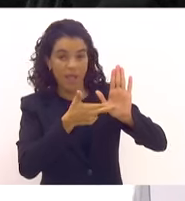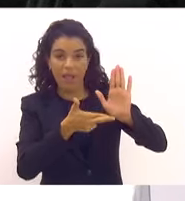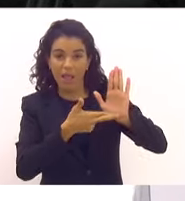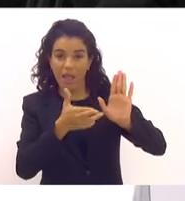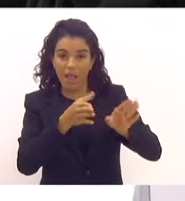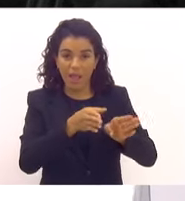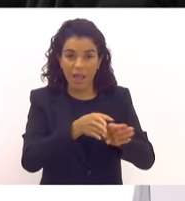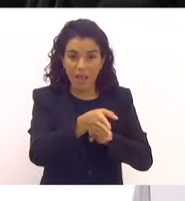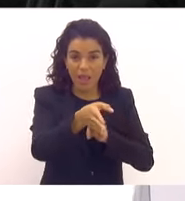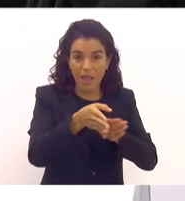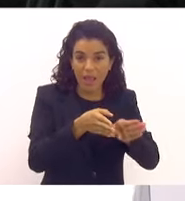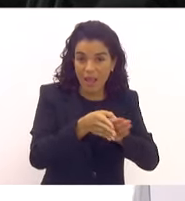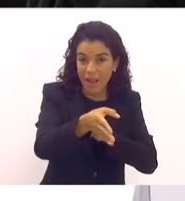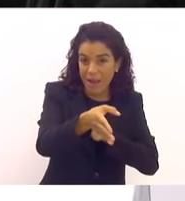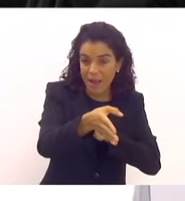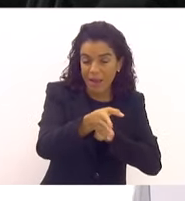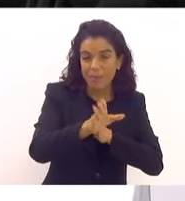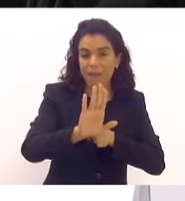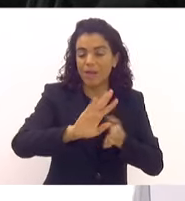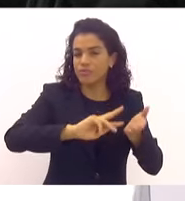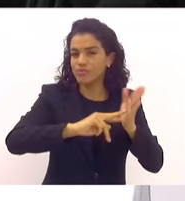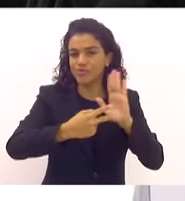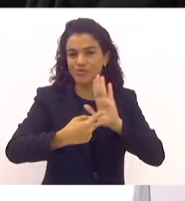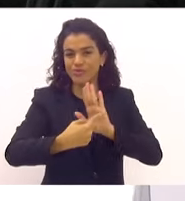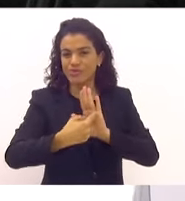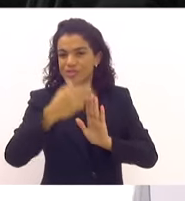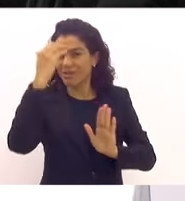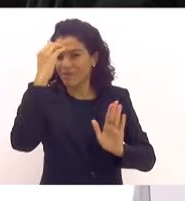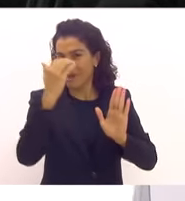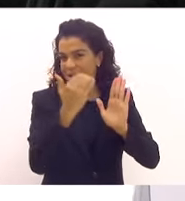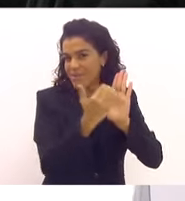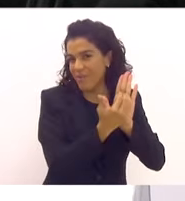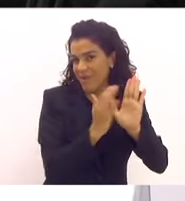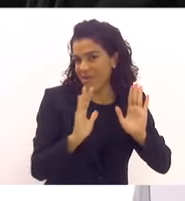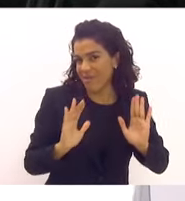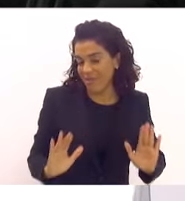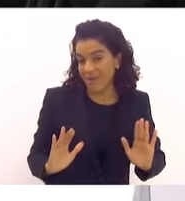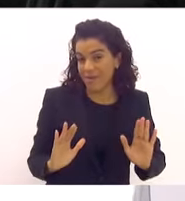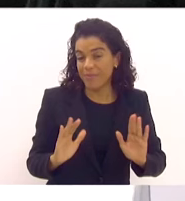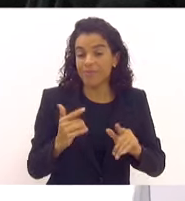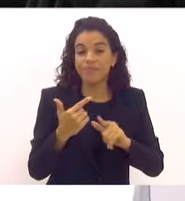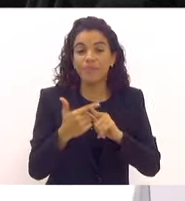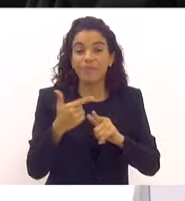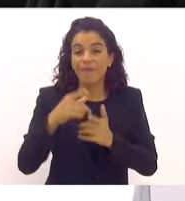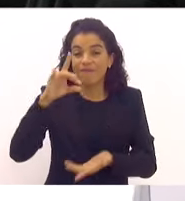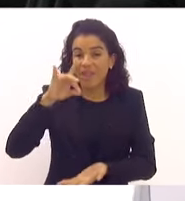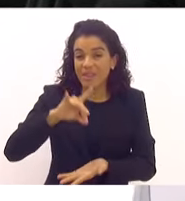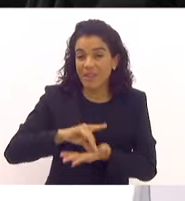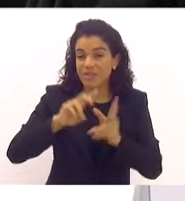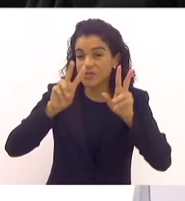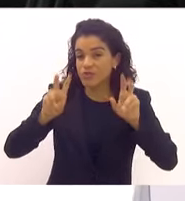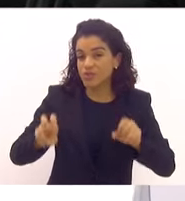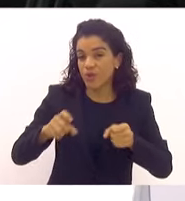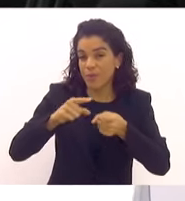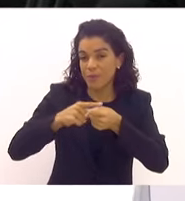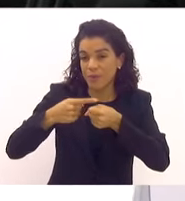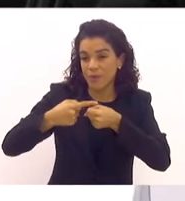diretrizes norteia, mas não quer dizer que precisa ser cumprido. Porque as realidades dos municípios